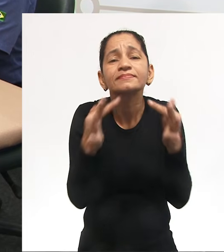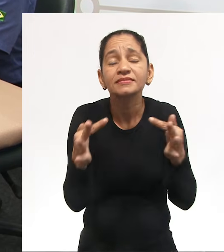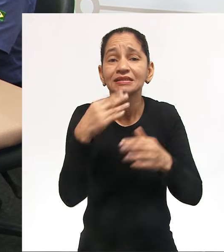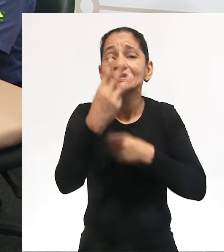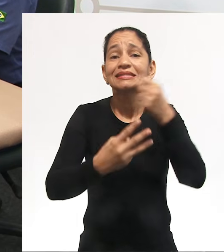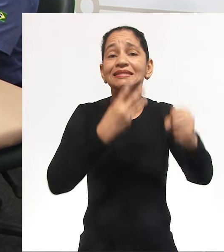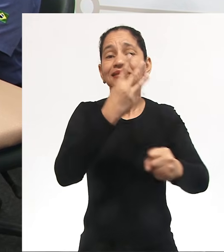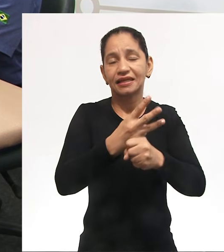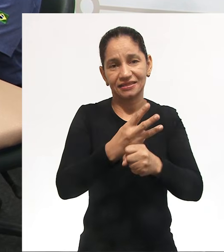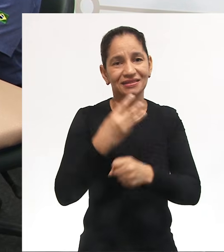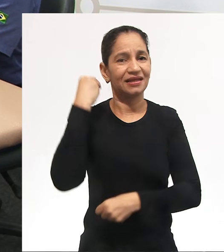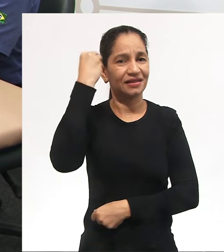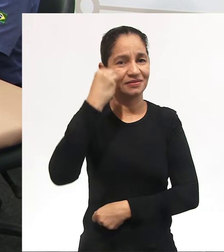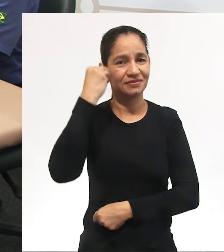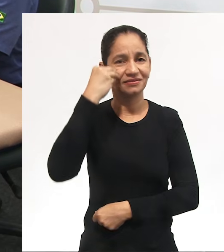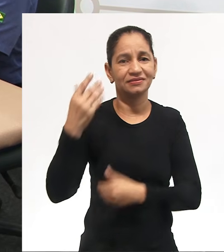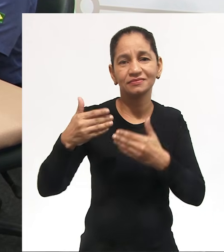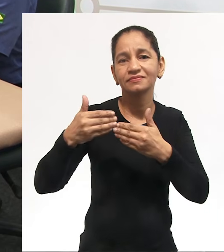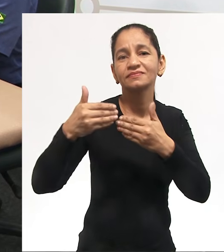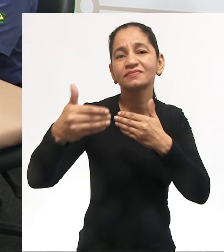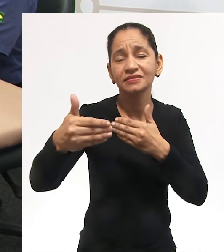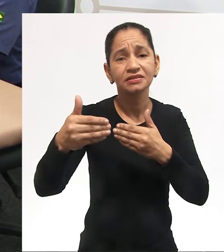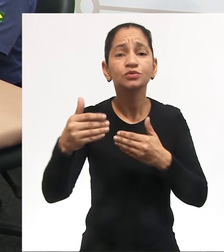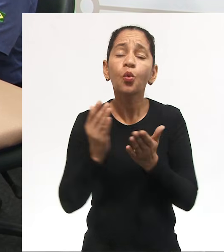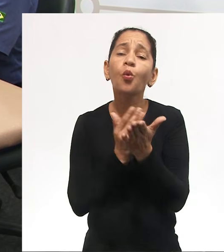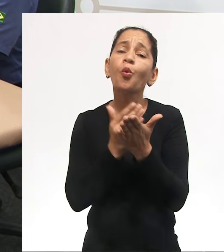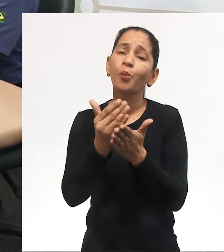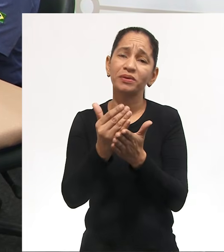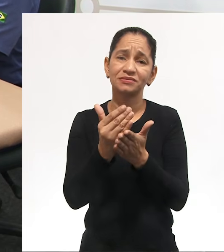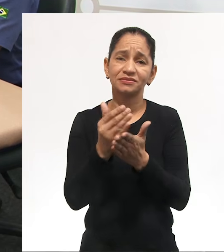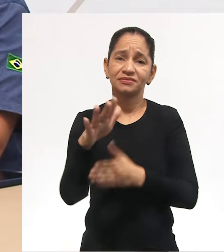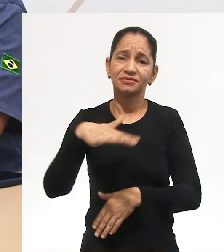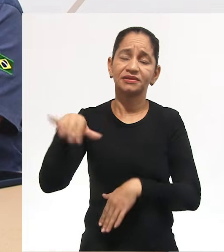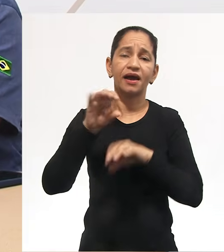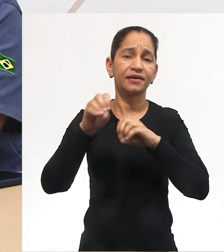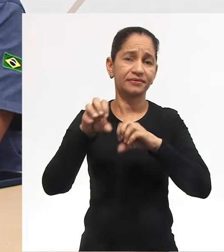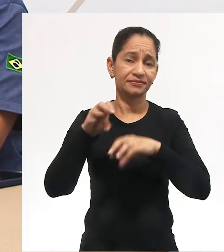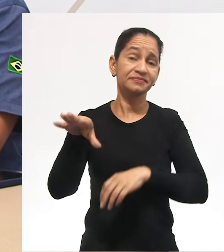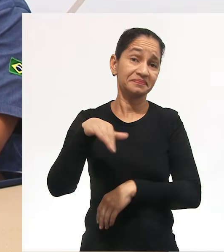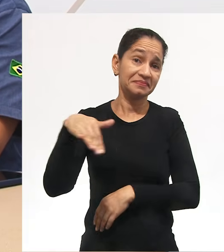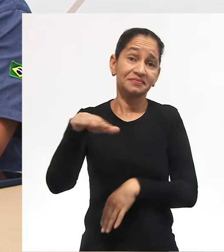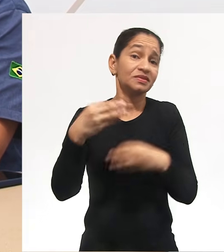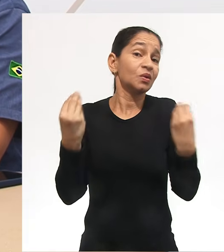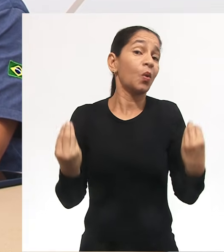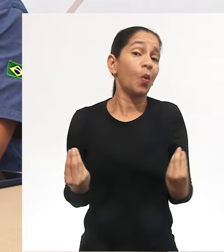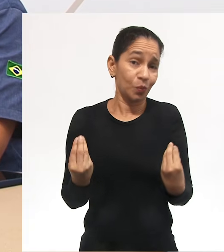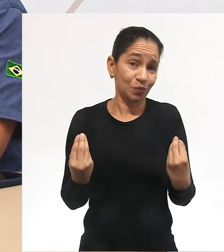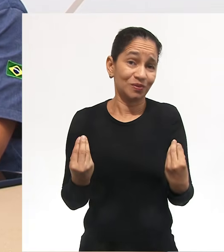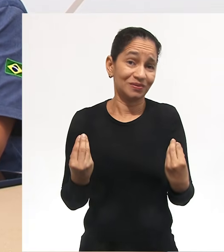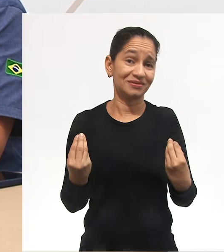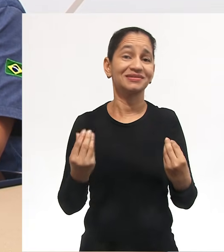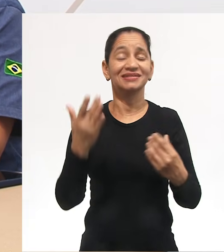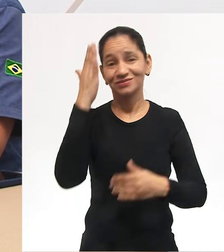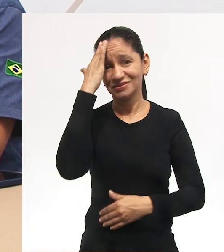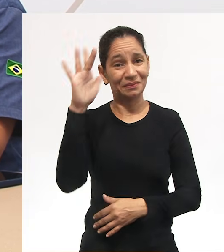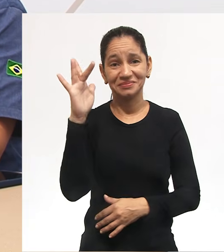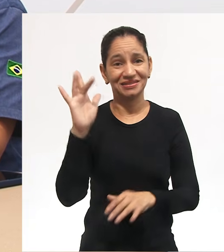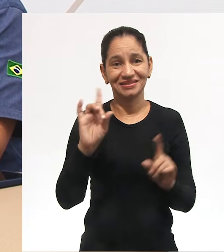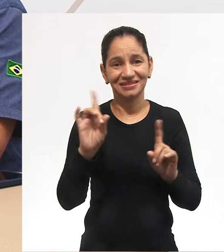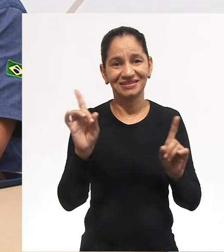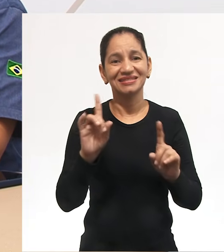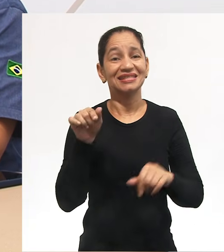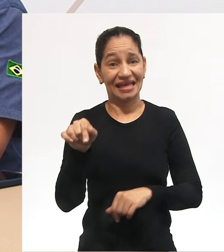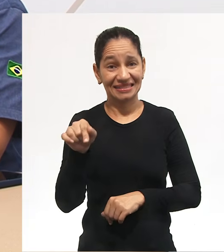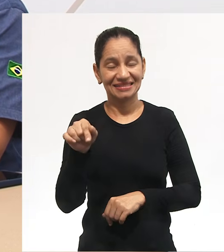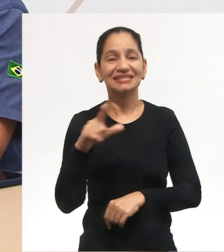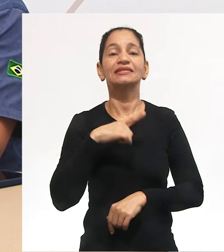na área da educação. Como eu só tenho 3 anos dentro da área, e aí eu estou caminhando nessa parte, né? E aí eu não sabia como que eu ia